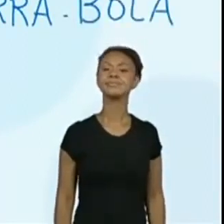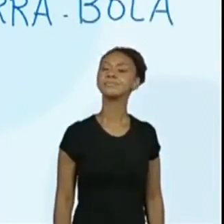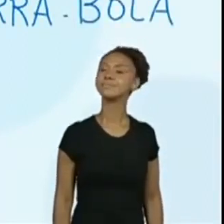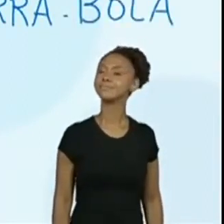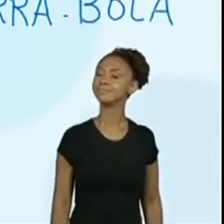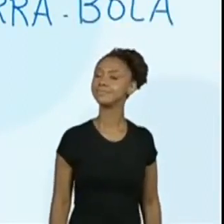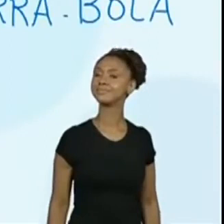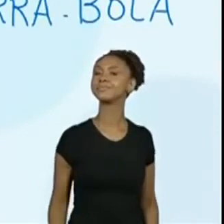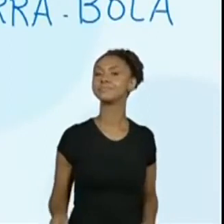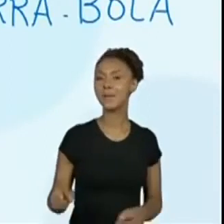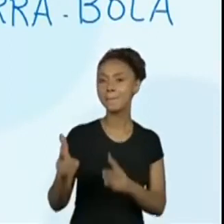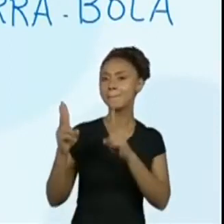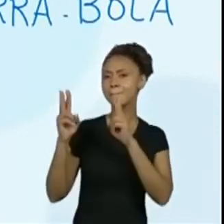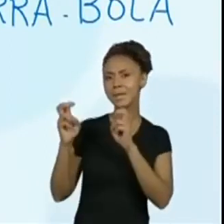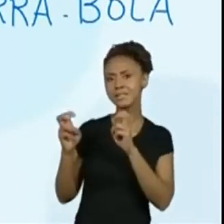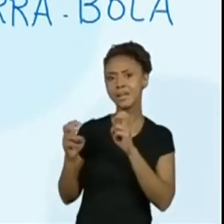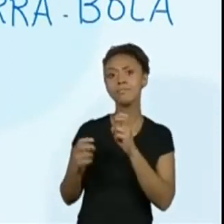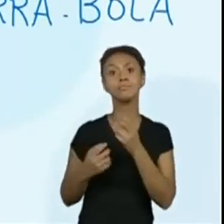Observem, crianças,